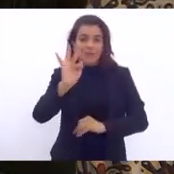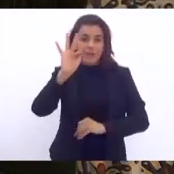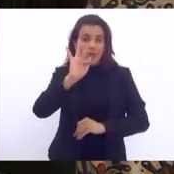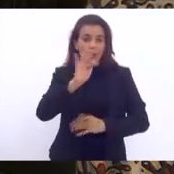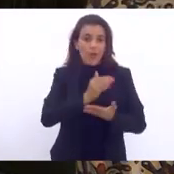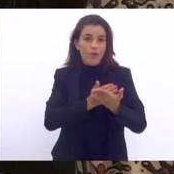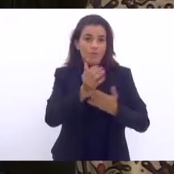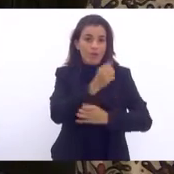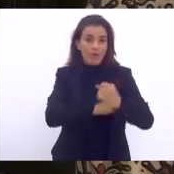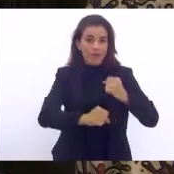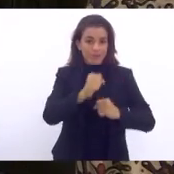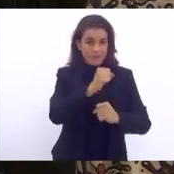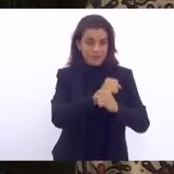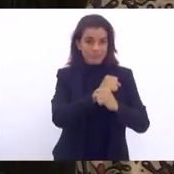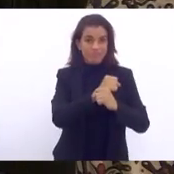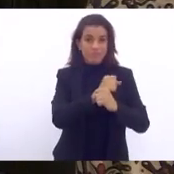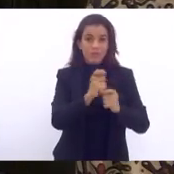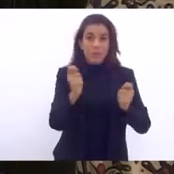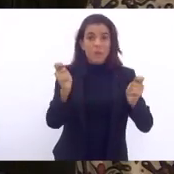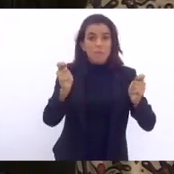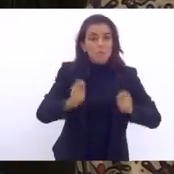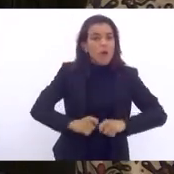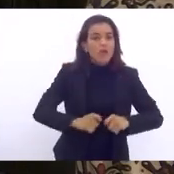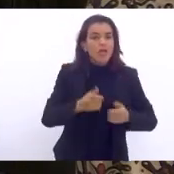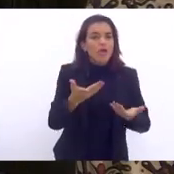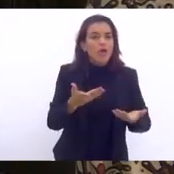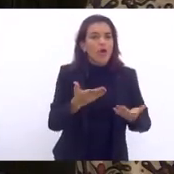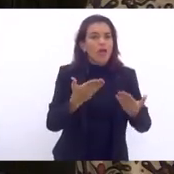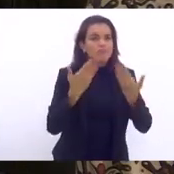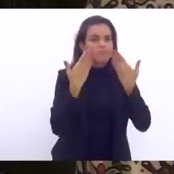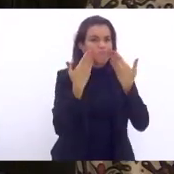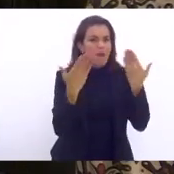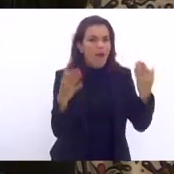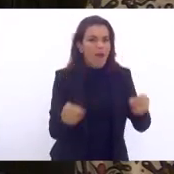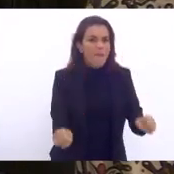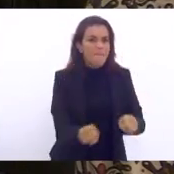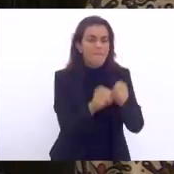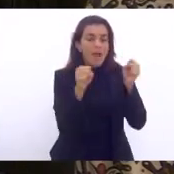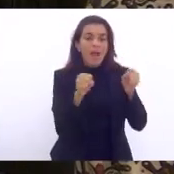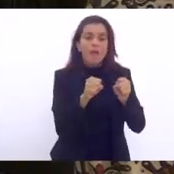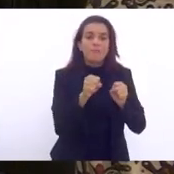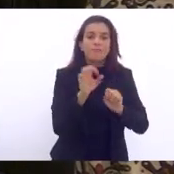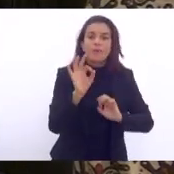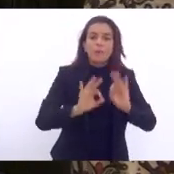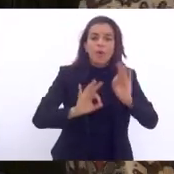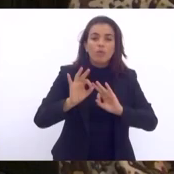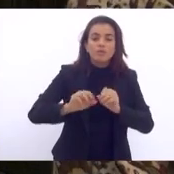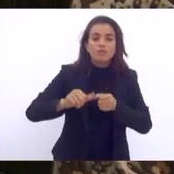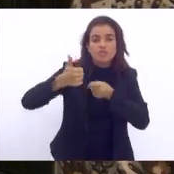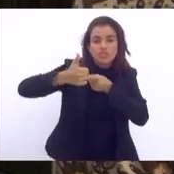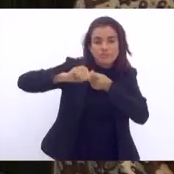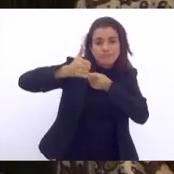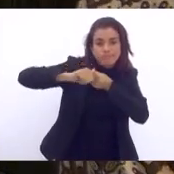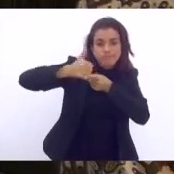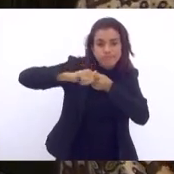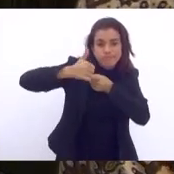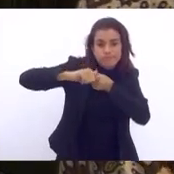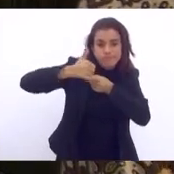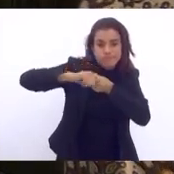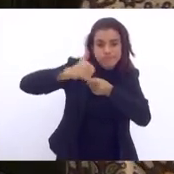estar desmontando um dos maiores esquemas de produção de crack no Brasil, sem despejar, sem dar um